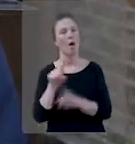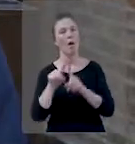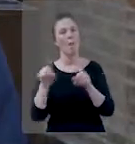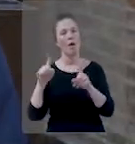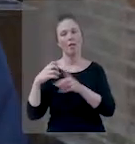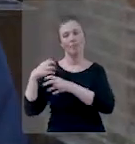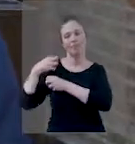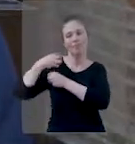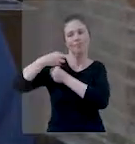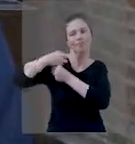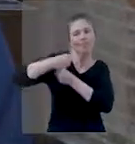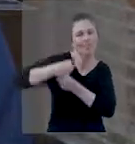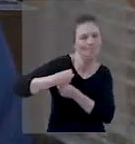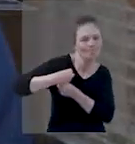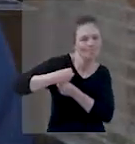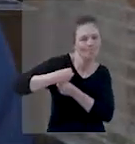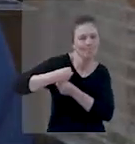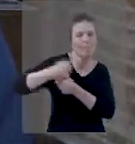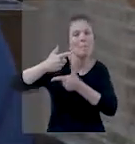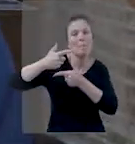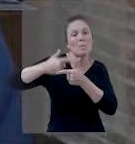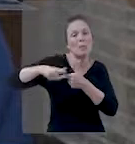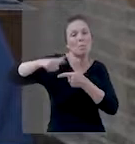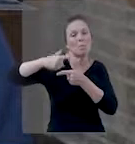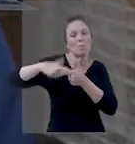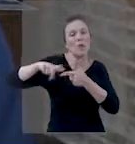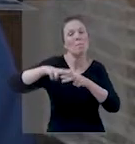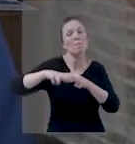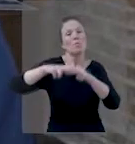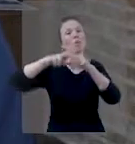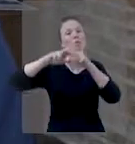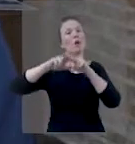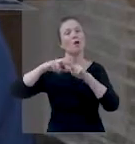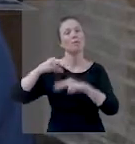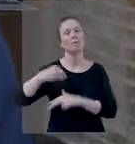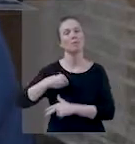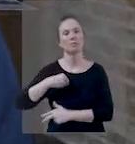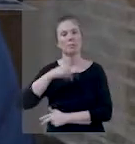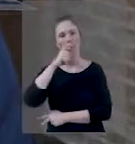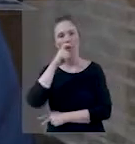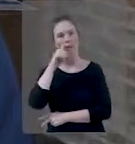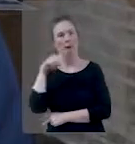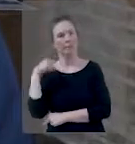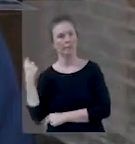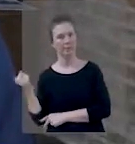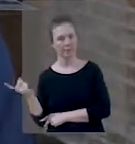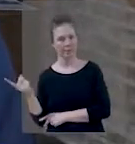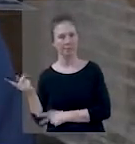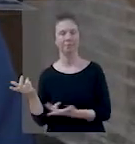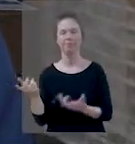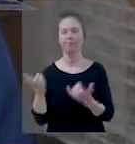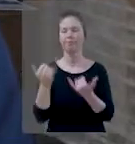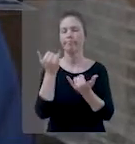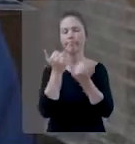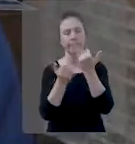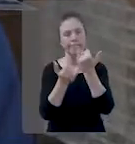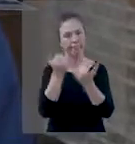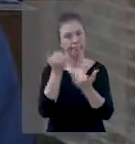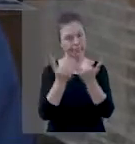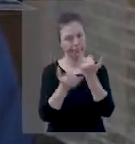pai, mas ele carrega algumas consequências dos atos dos pais na vida dele. Ele diz, essas consequências